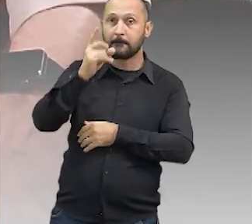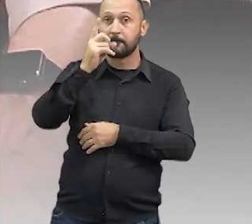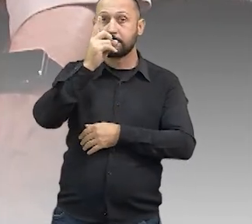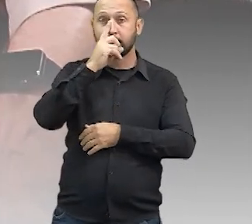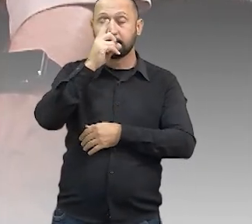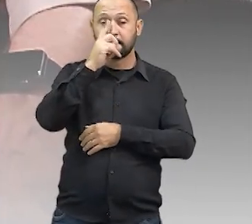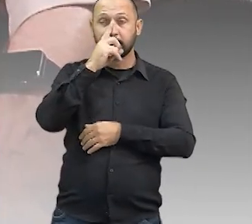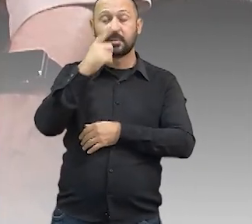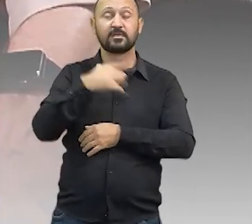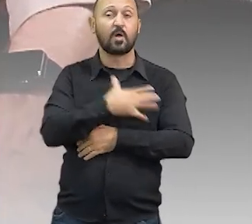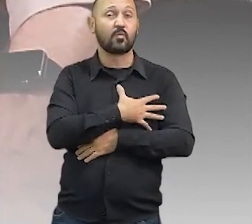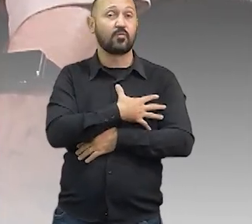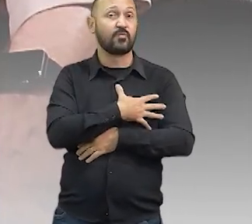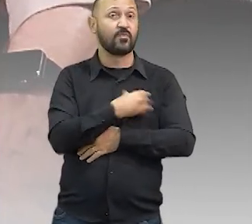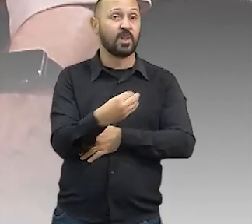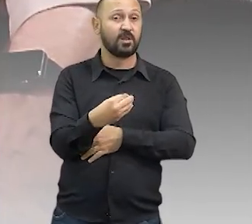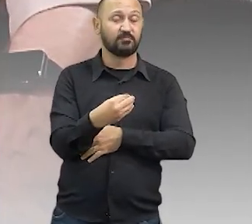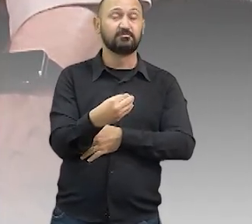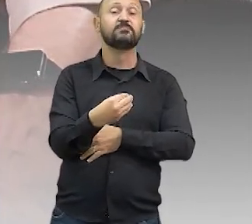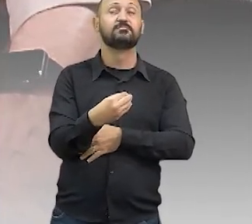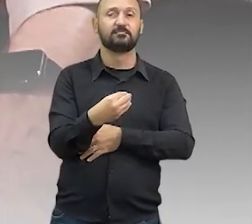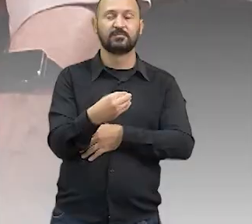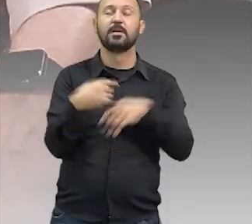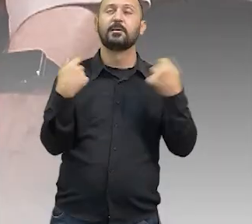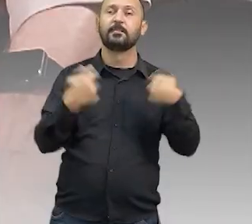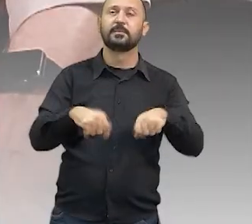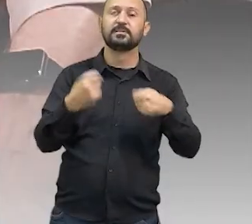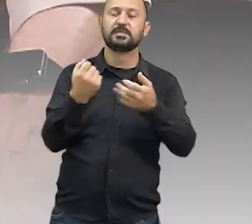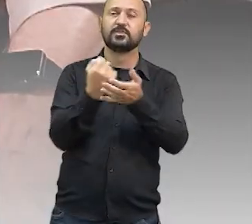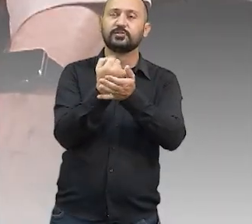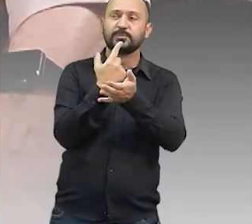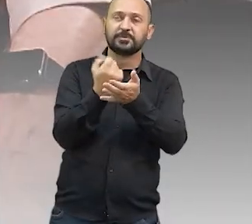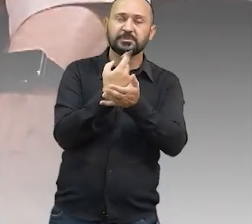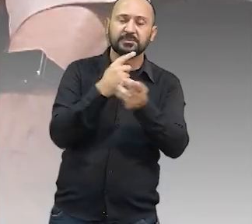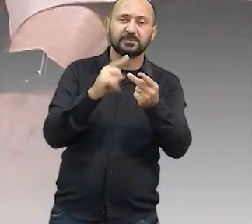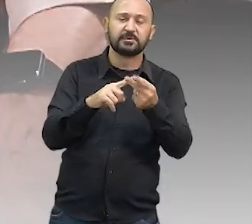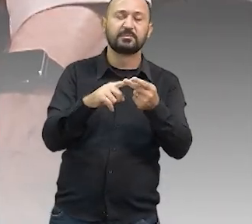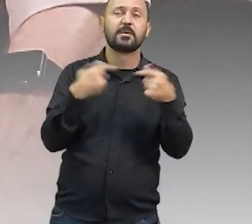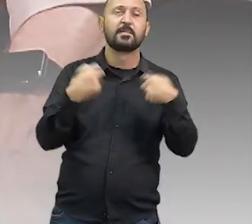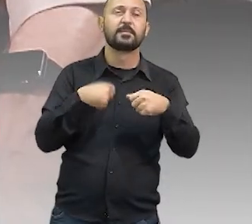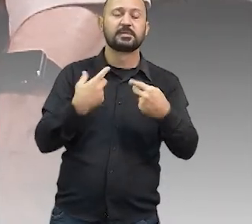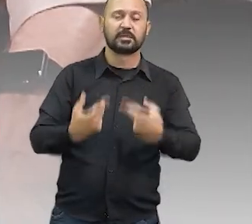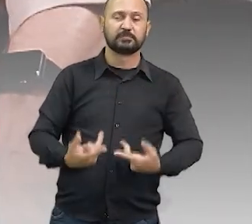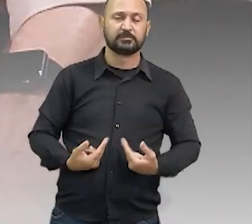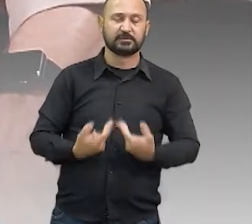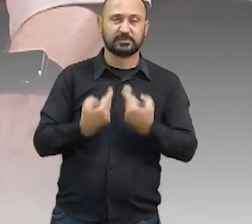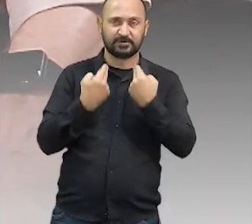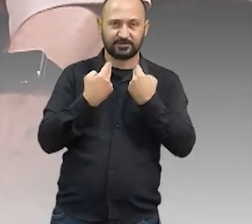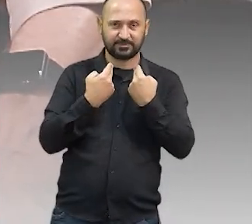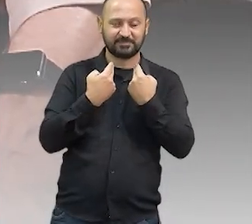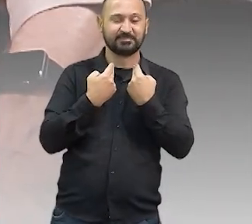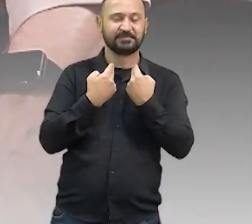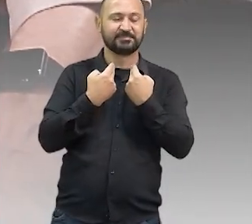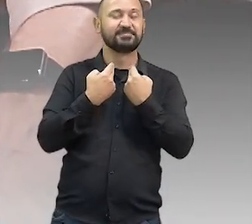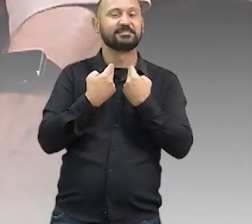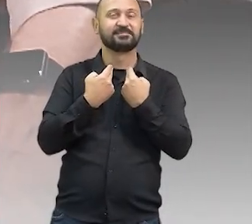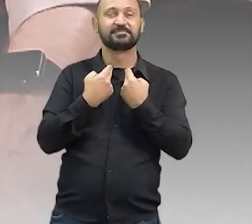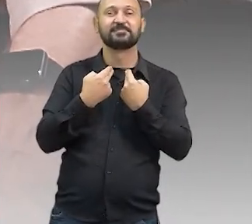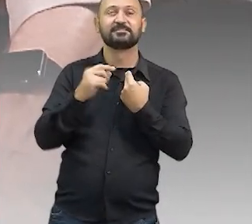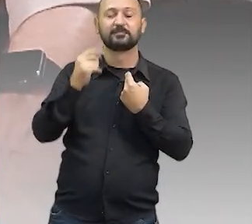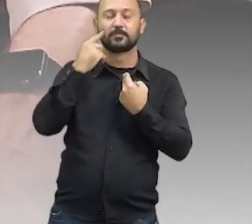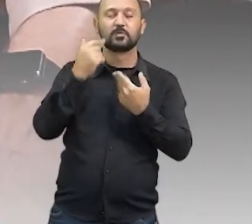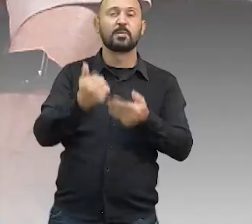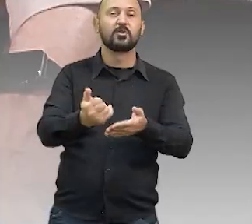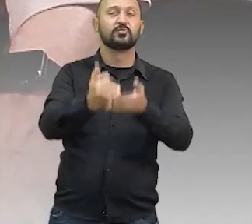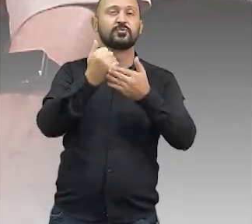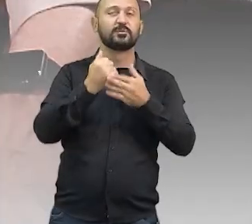com filho precisando de medicação, precisando de uma cirurgia e de uma ajuda